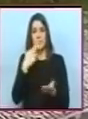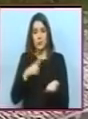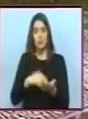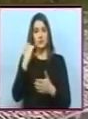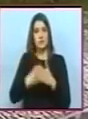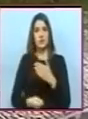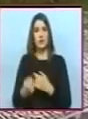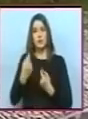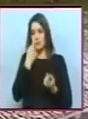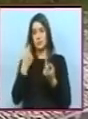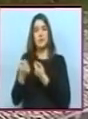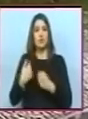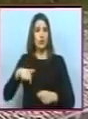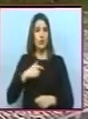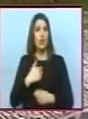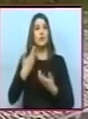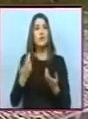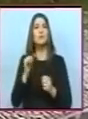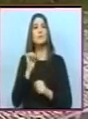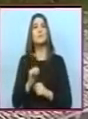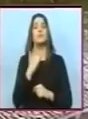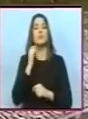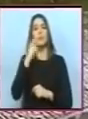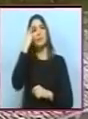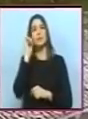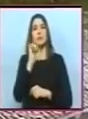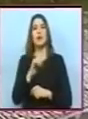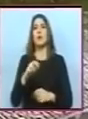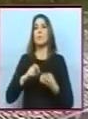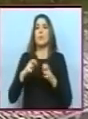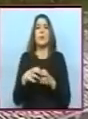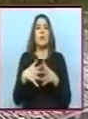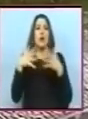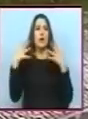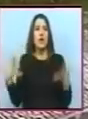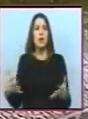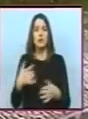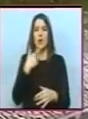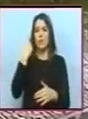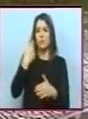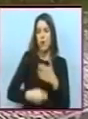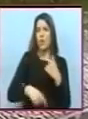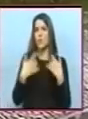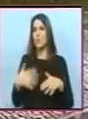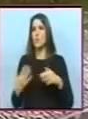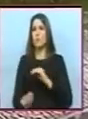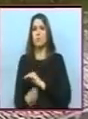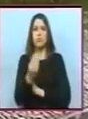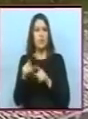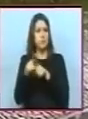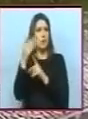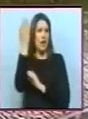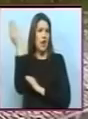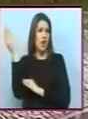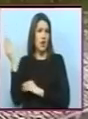e, portanto, de alguma forma, não pode ser visto como um papão nessa medida ou como uma medida muito inovadora que não existe noutros países. Por outro